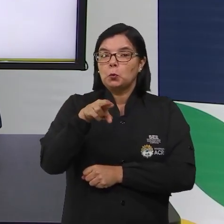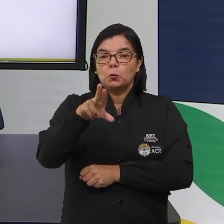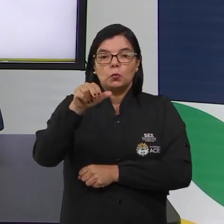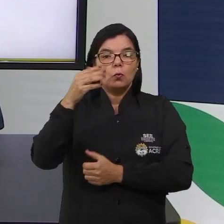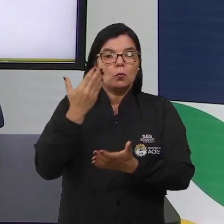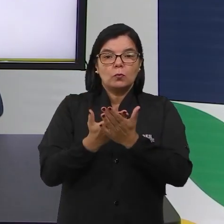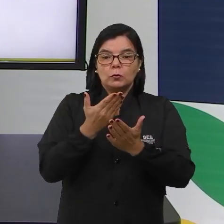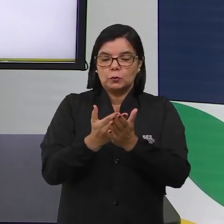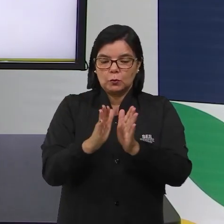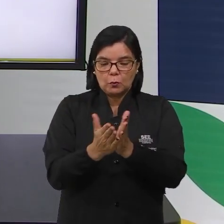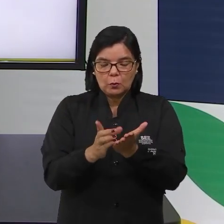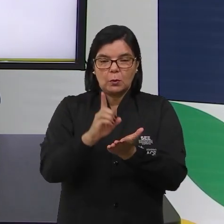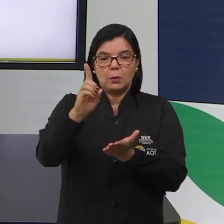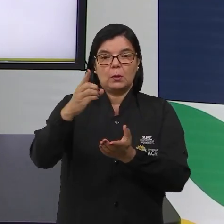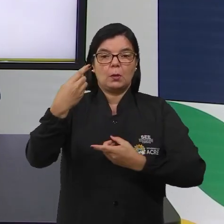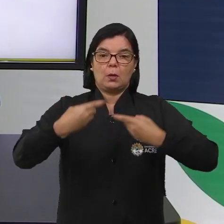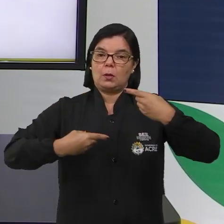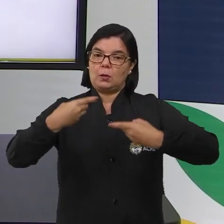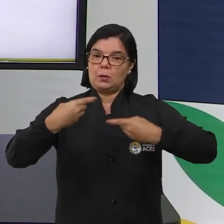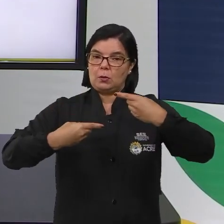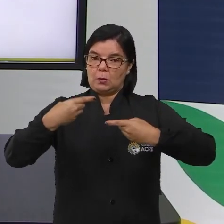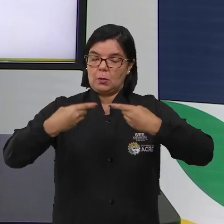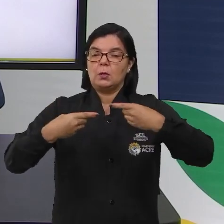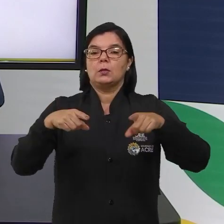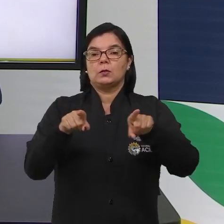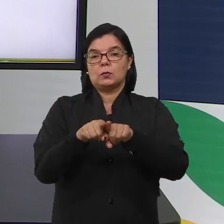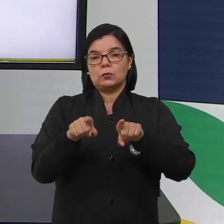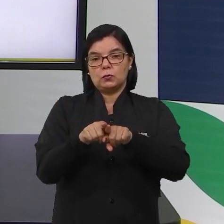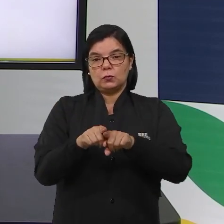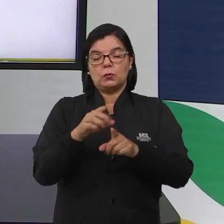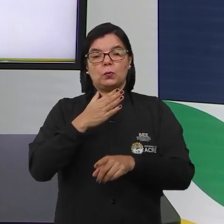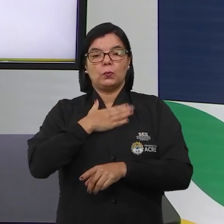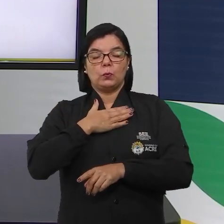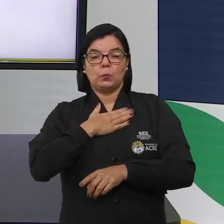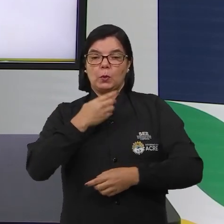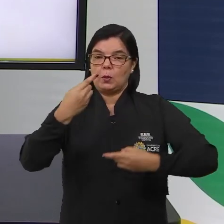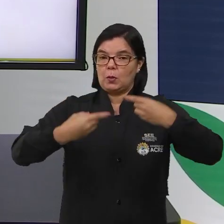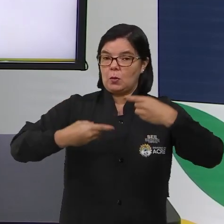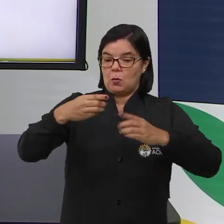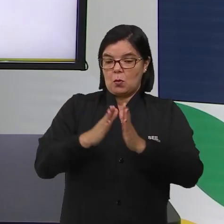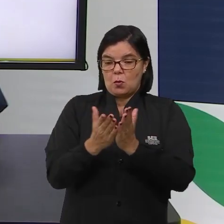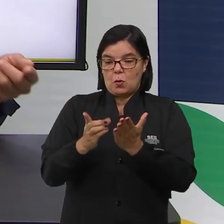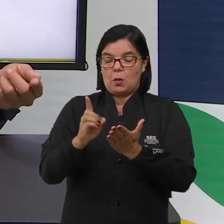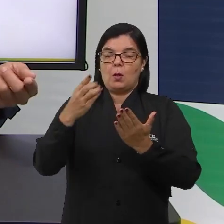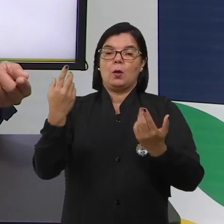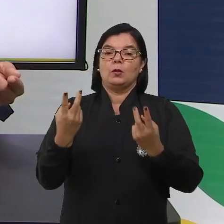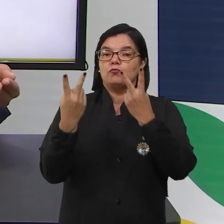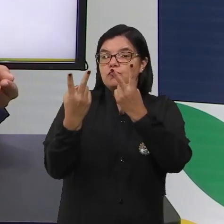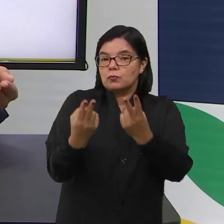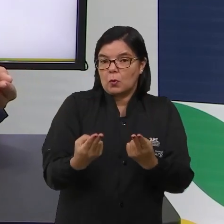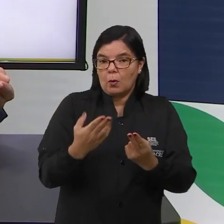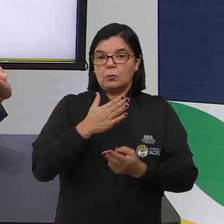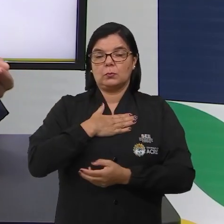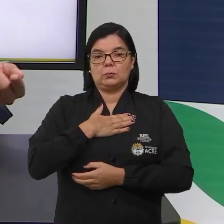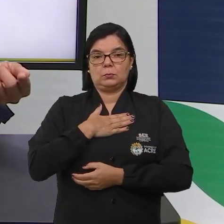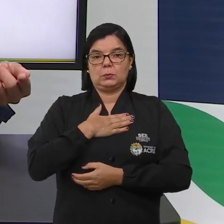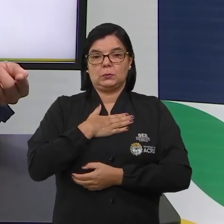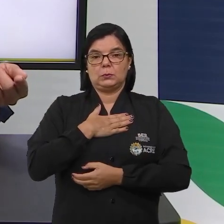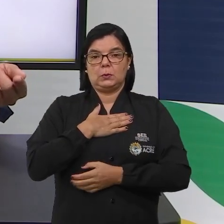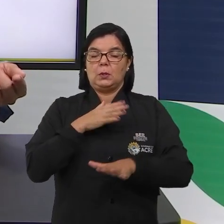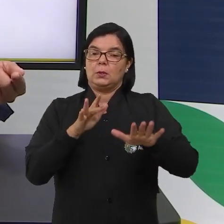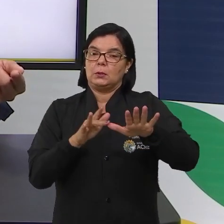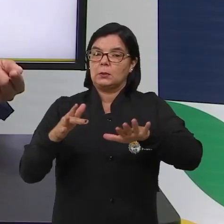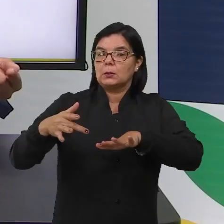estudou Bíblia, ele quer discutir exegese, ele quer discutir a Bíblia de igual para igual comigo nas